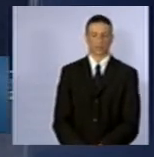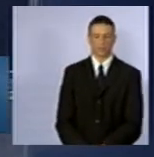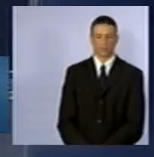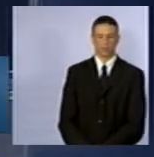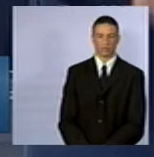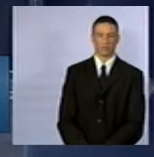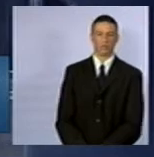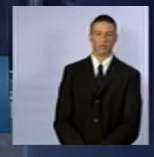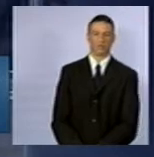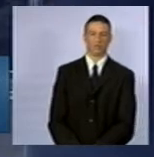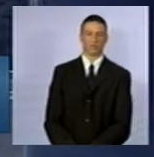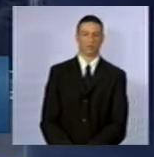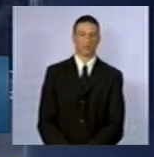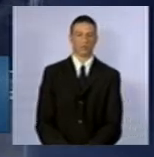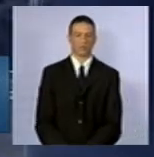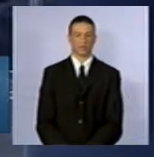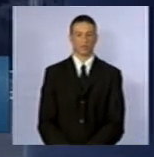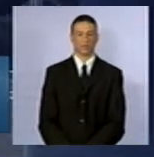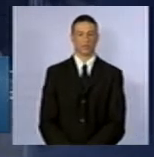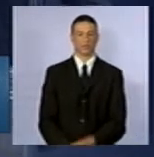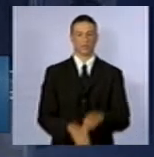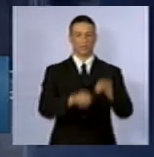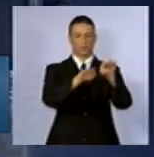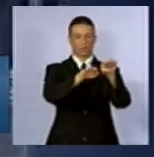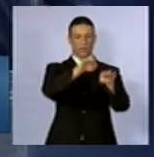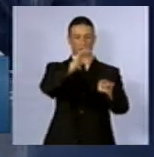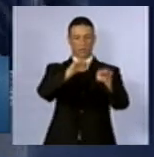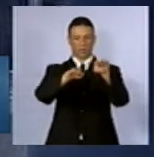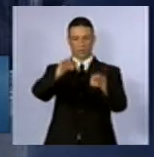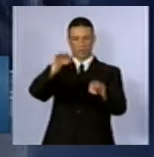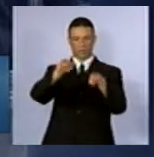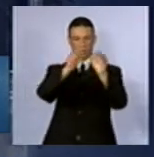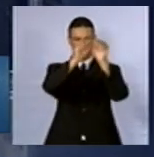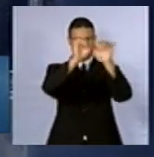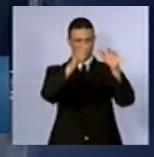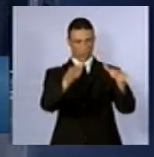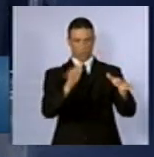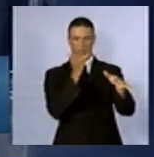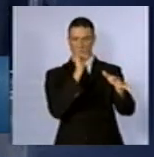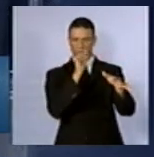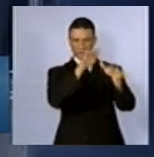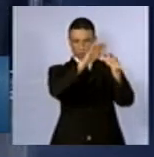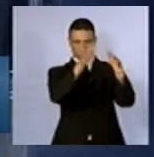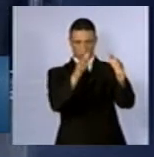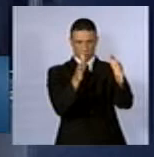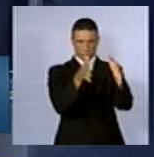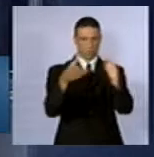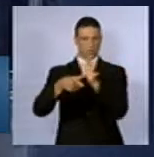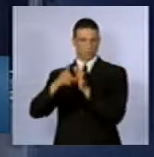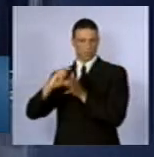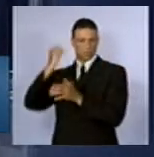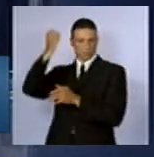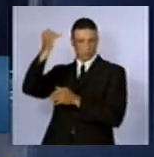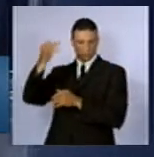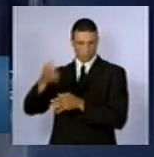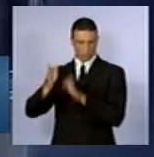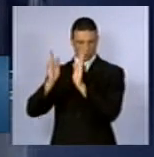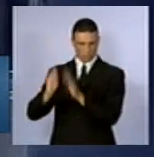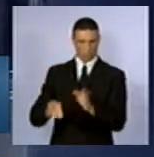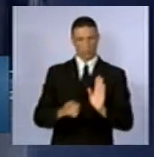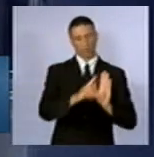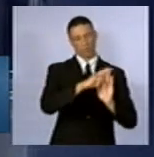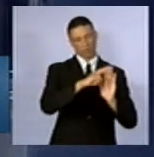eh eh os níveis máximos de campo magnético como já foi falado eles estão estabelecidos na